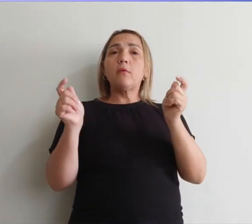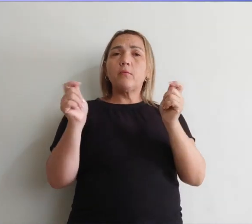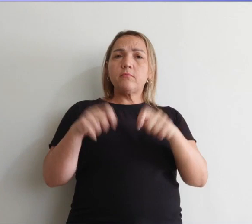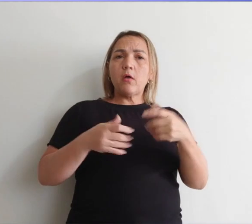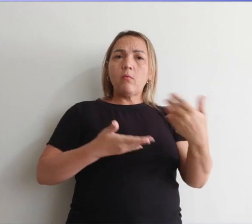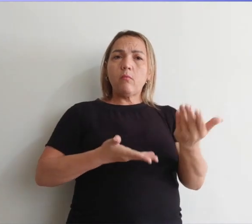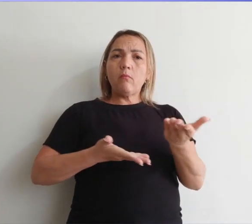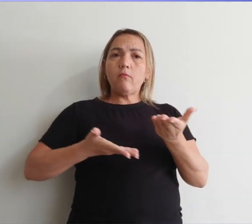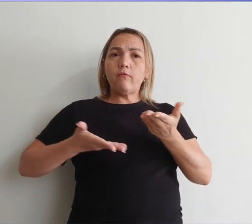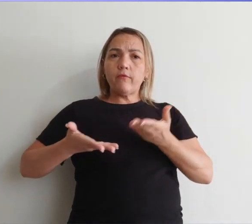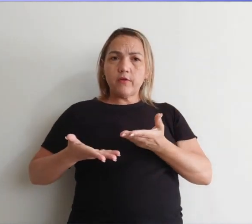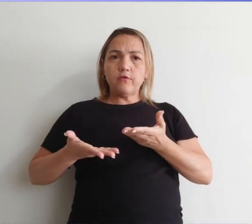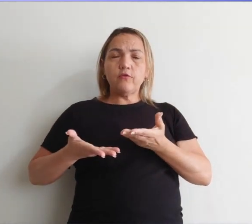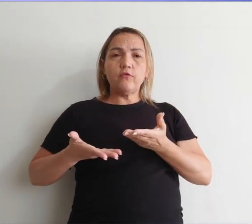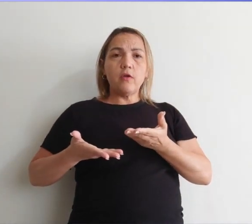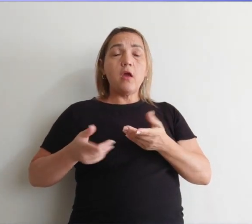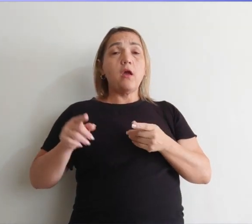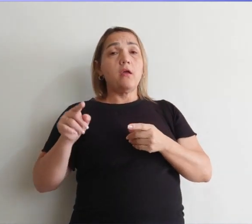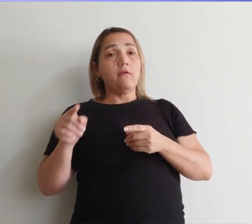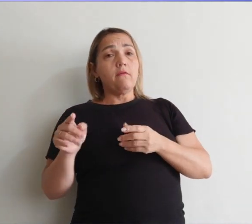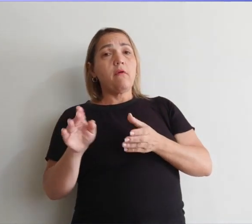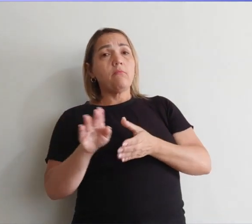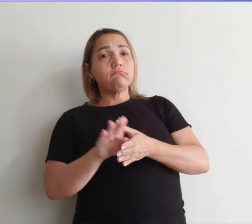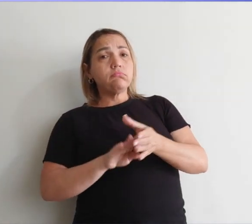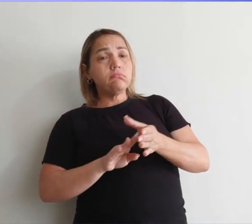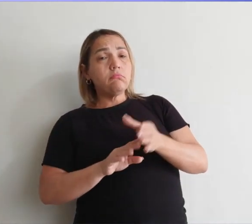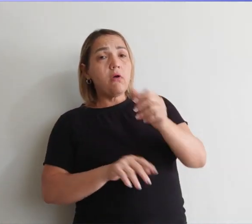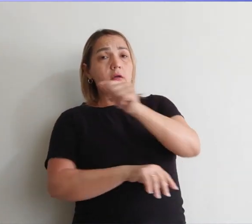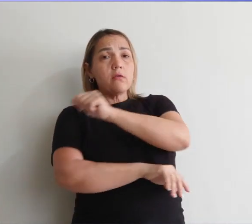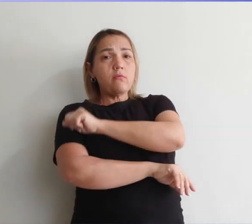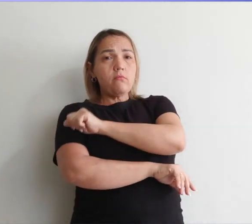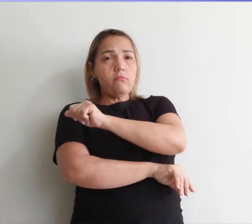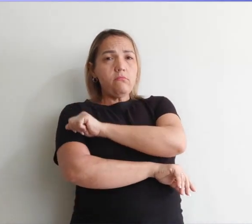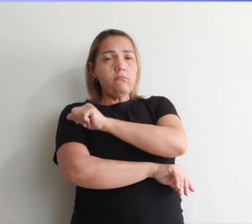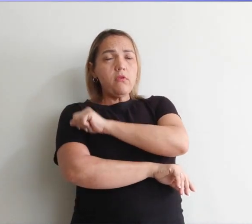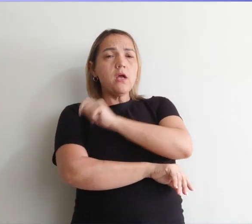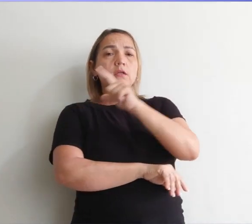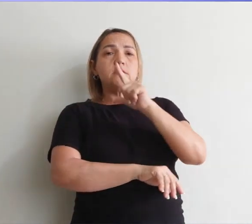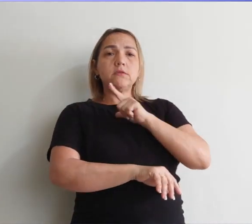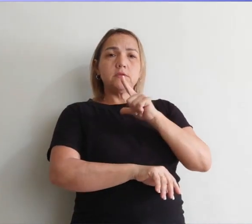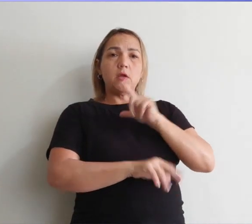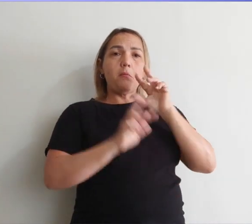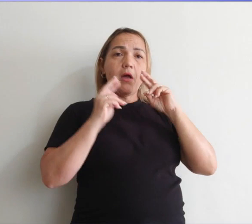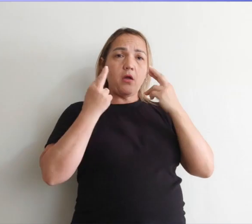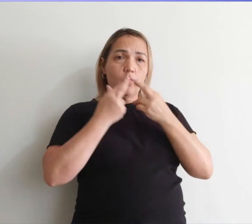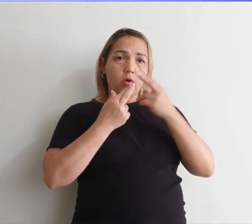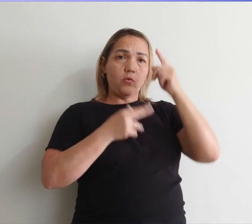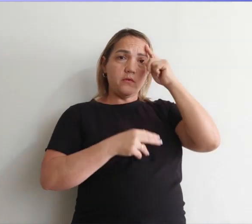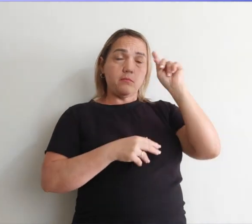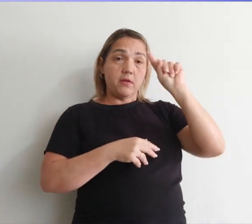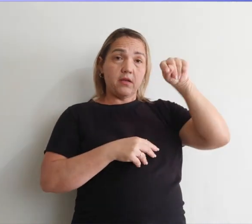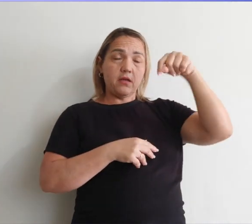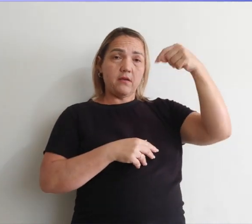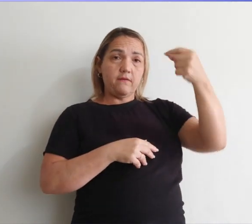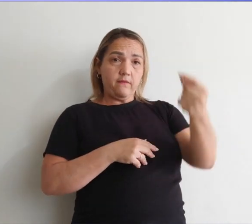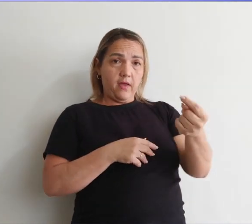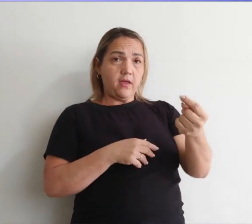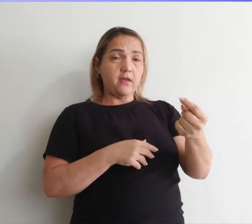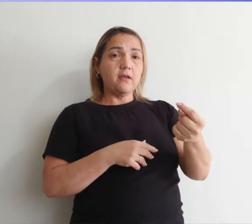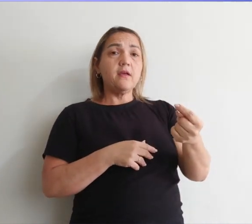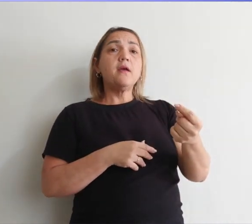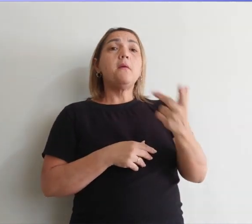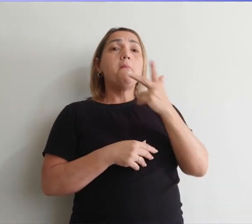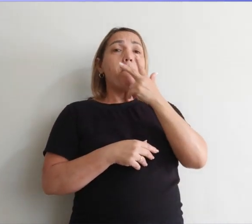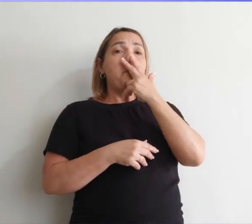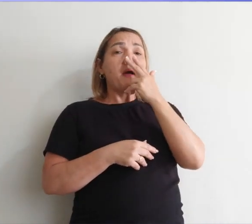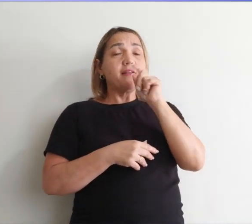um convite, eu vou orientar uma aluna, vai ter uma reunião, acho que amanhã, não, semana que vem. E